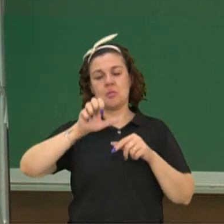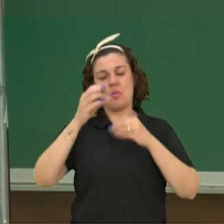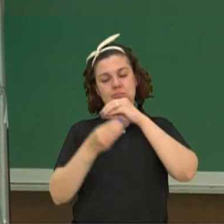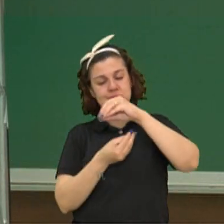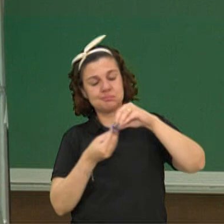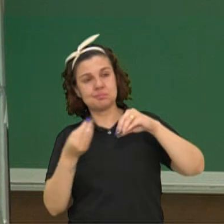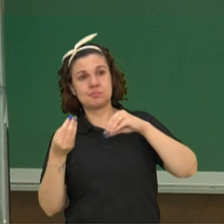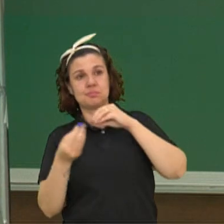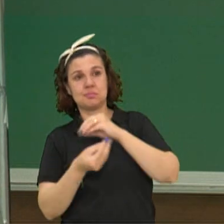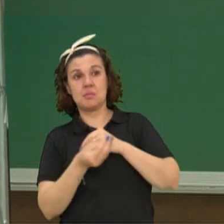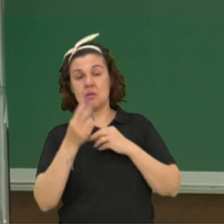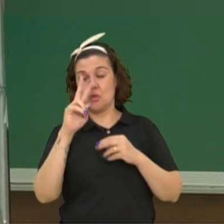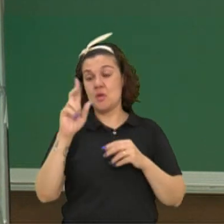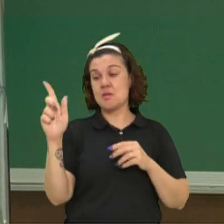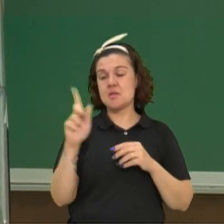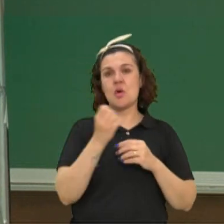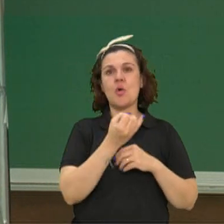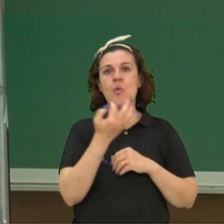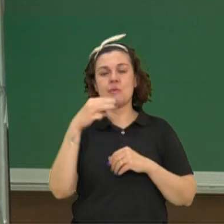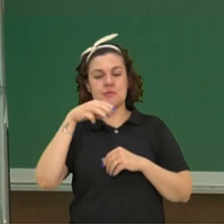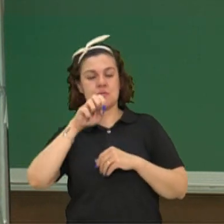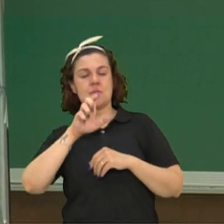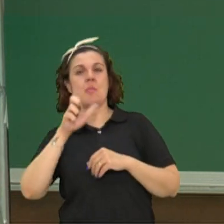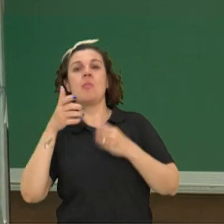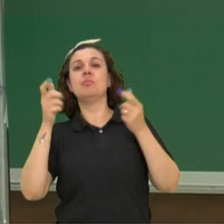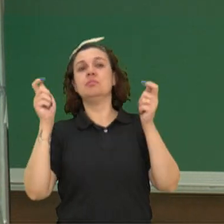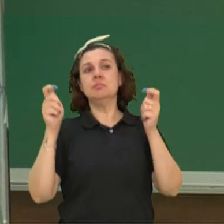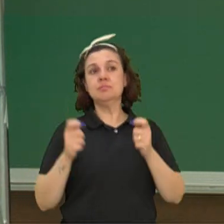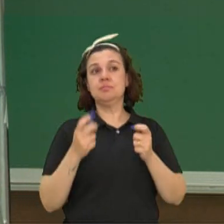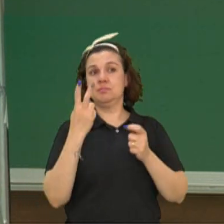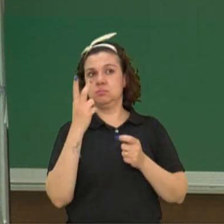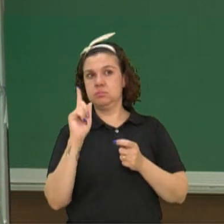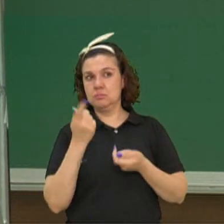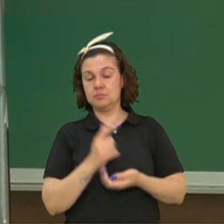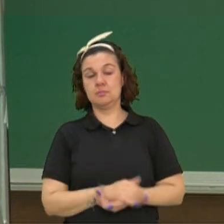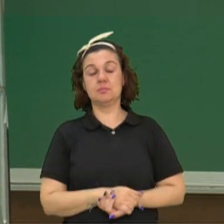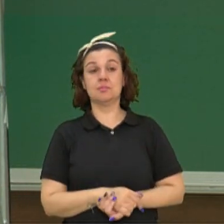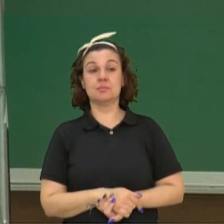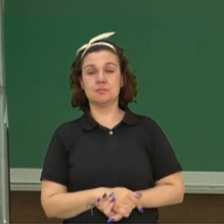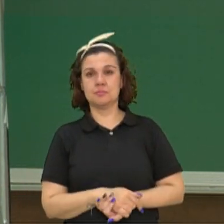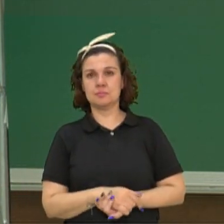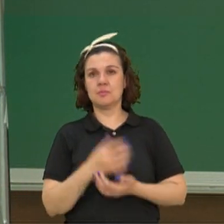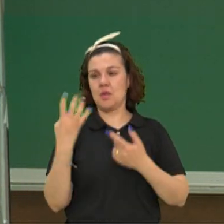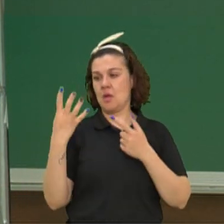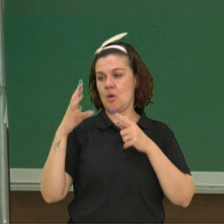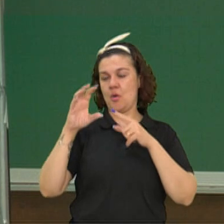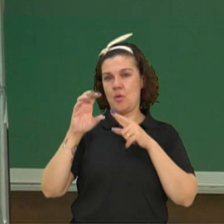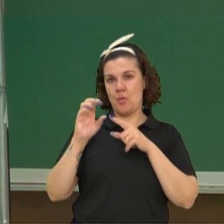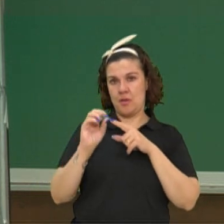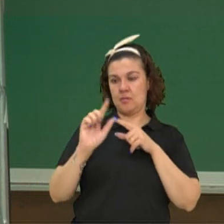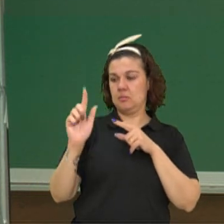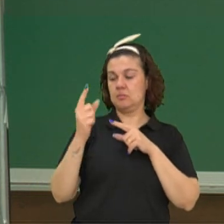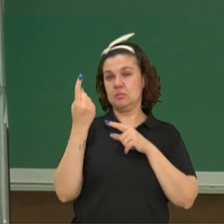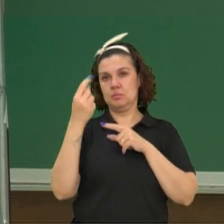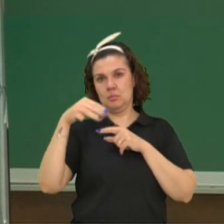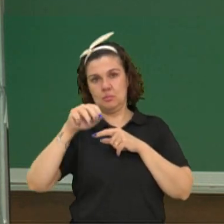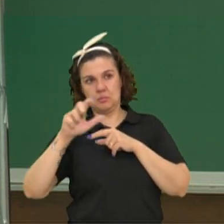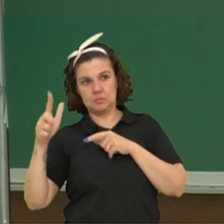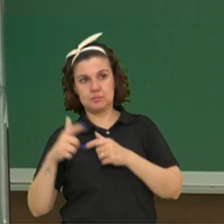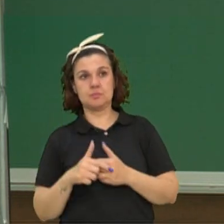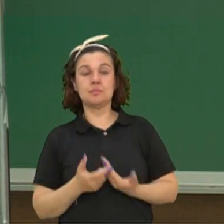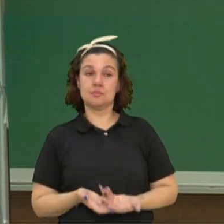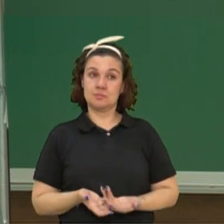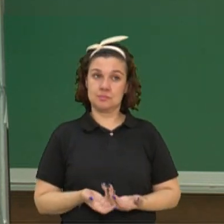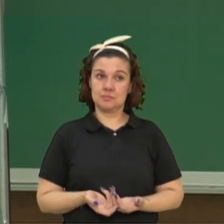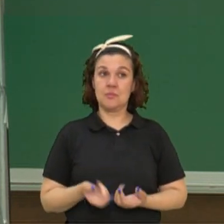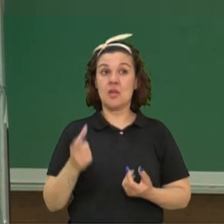reagiram. Se eu tenho 2 gramas, quantos mols valem essas 2 gramas? Então, 40 gramas, 1 mol, esse valor 40 está